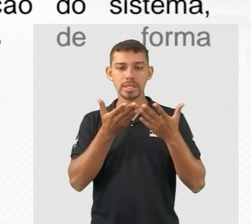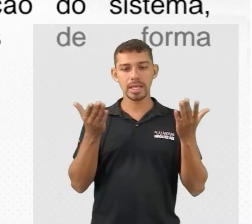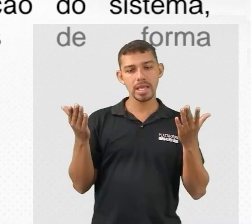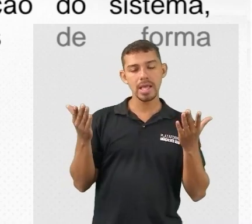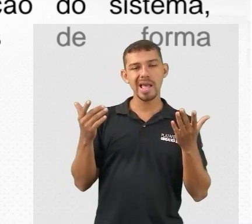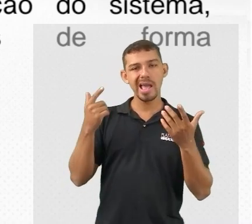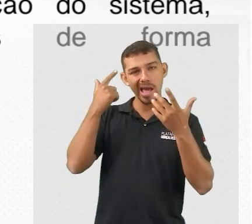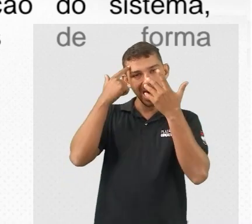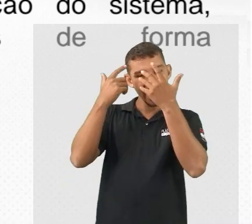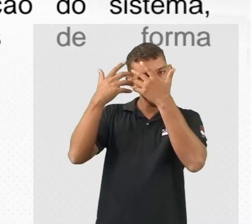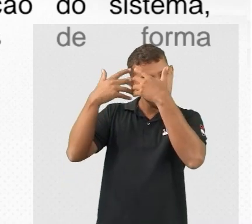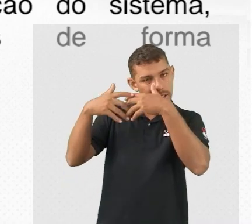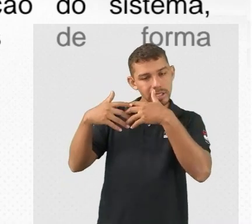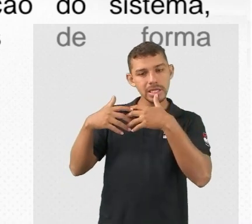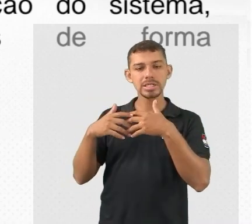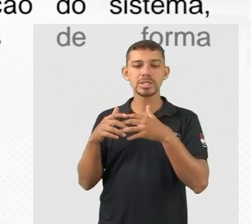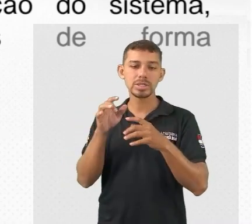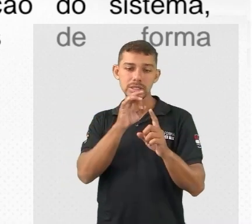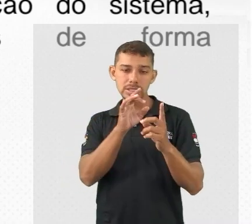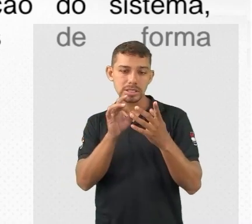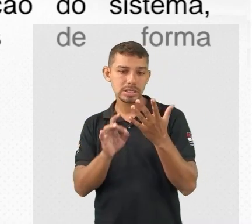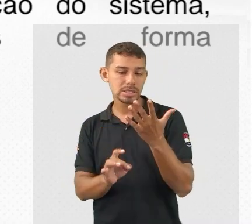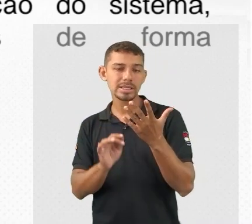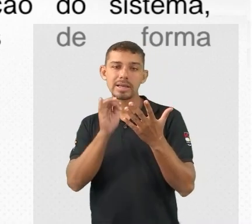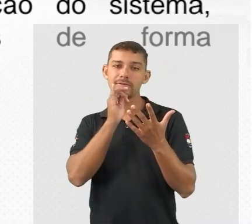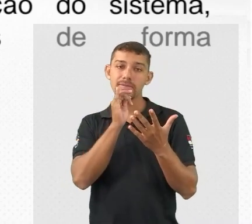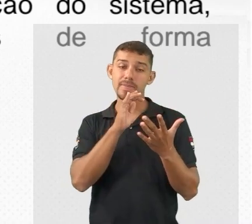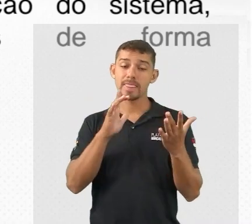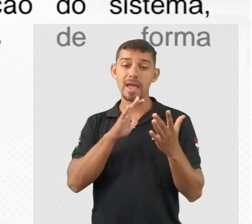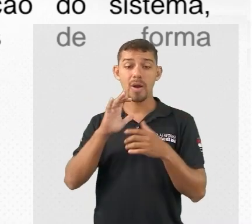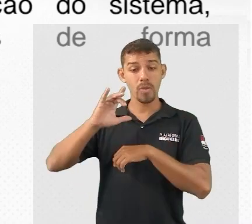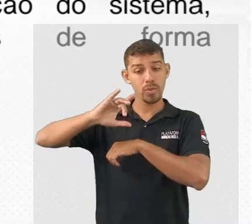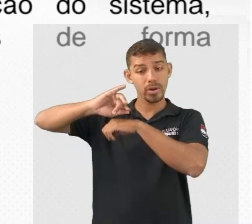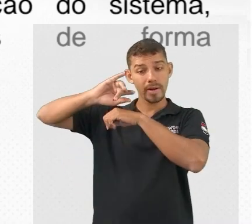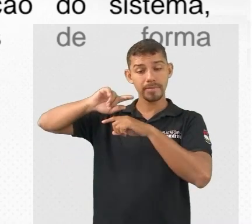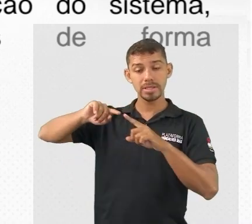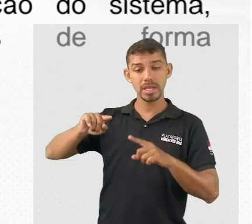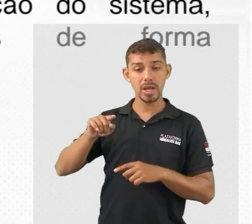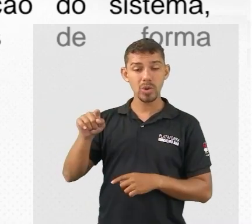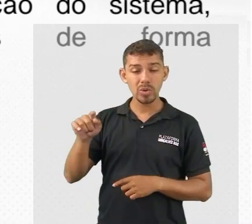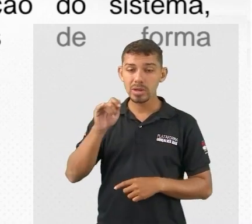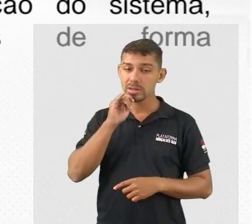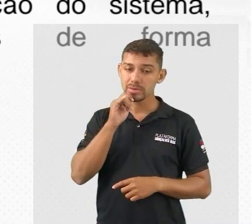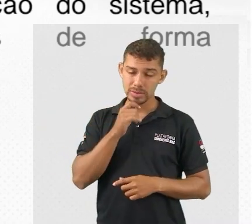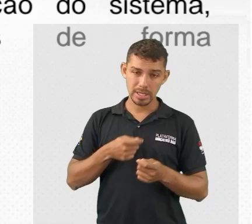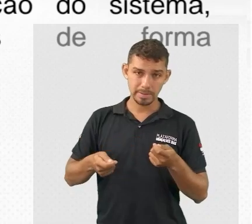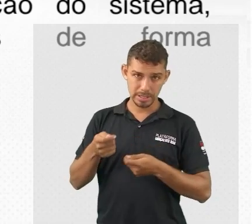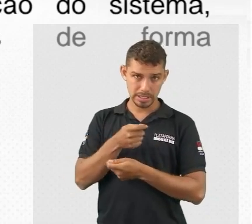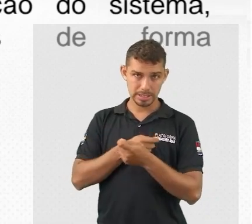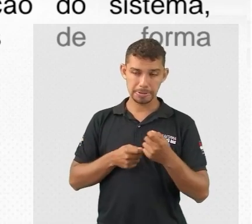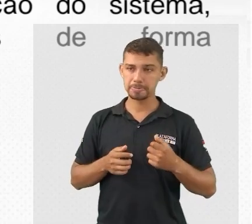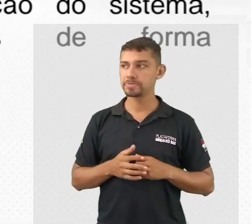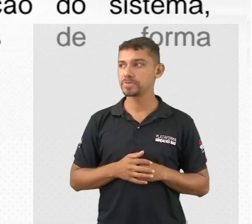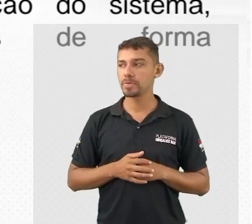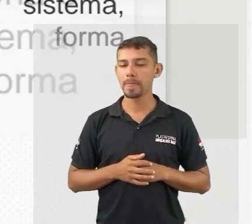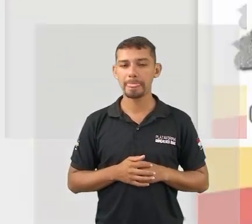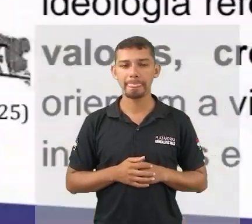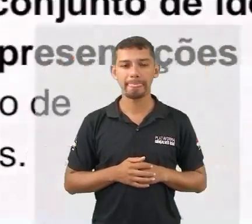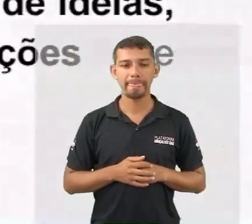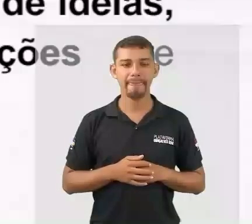nossa forma de pensar individual, de forma conveniente ao capital, ou seja, ao capitalismo.